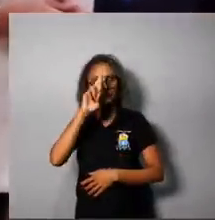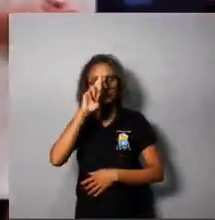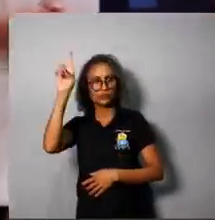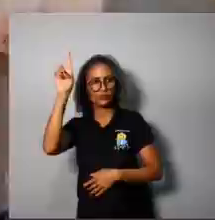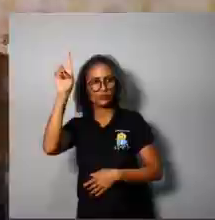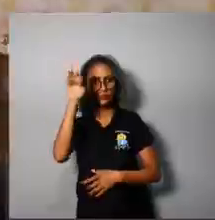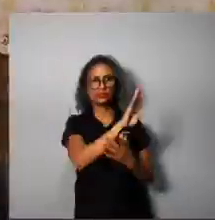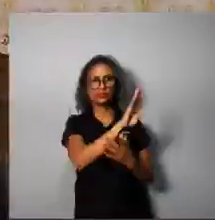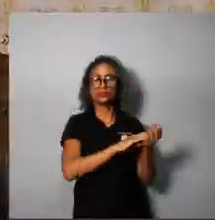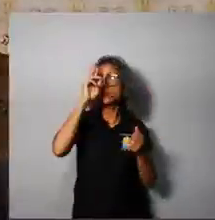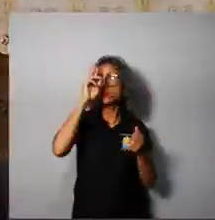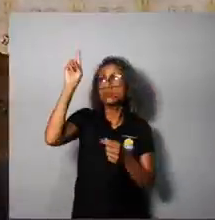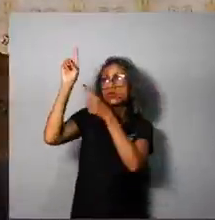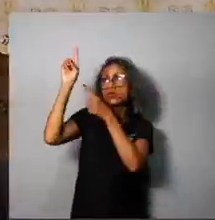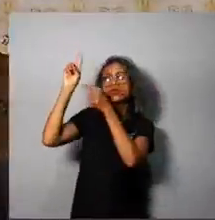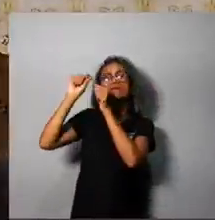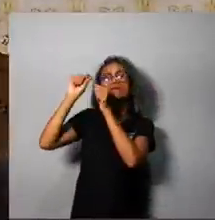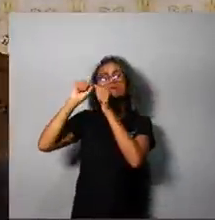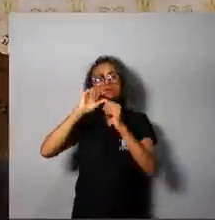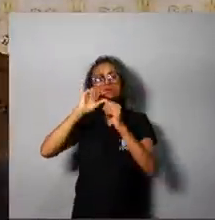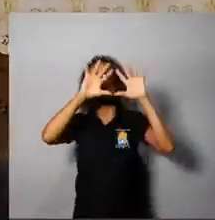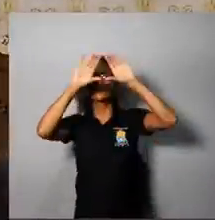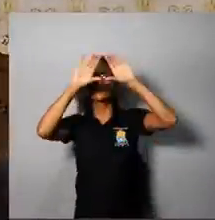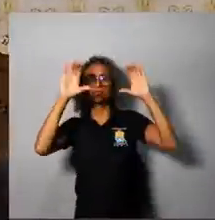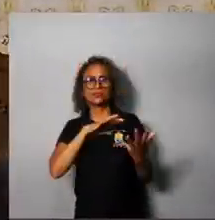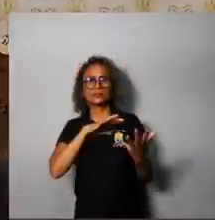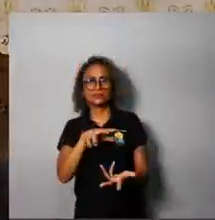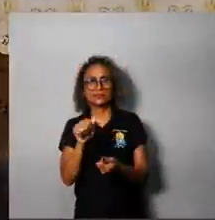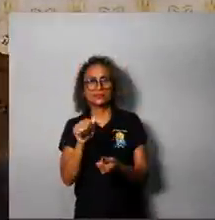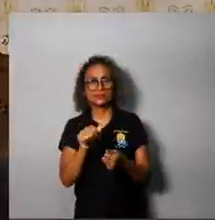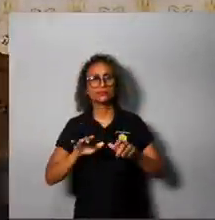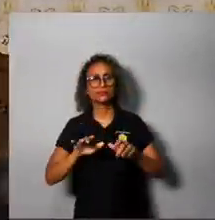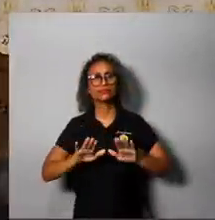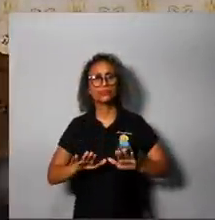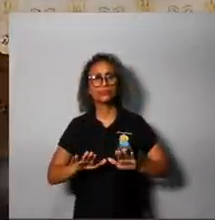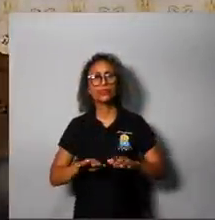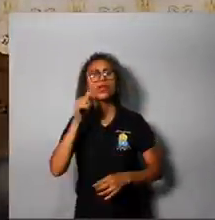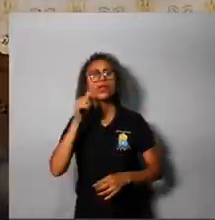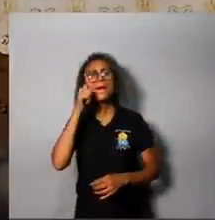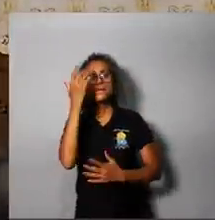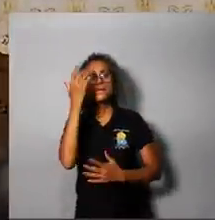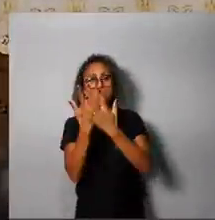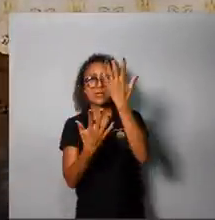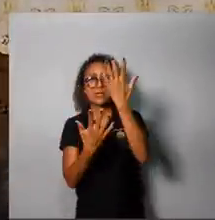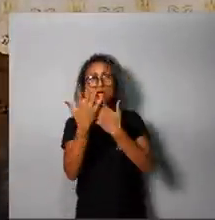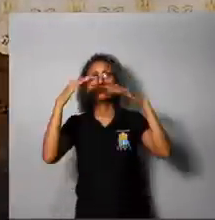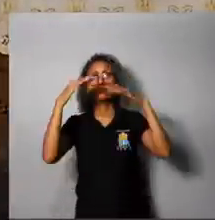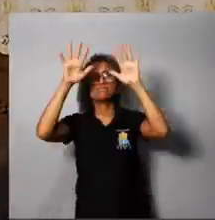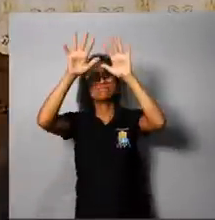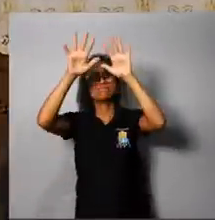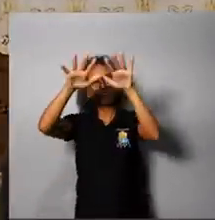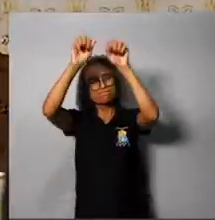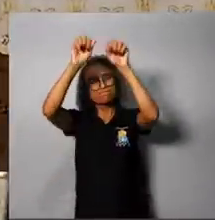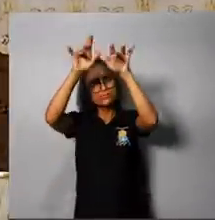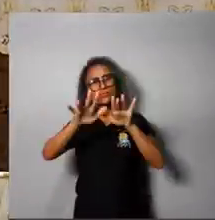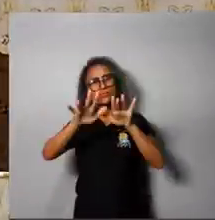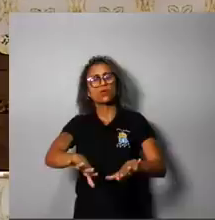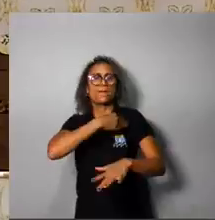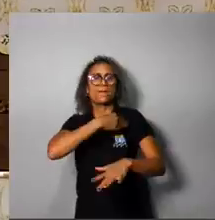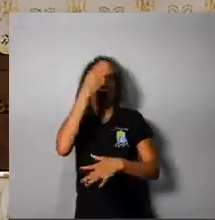terra. Pelas mãos e pela intercessão de Nossa Senhora de Nazaré, abençoe-vos o